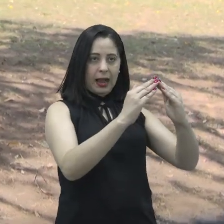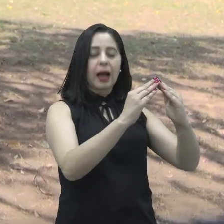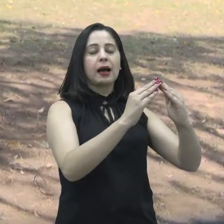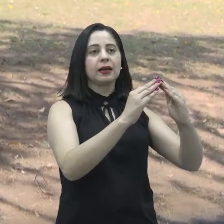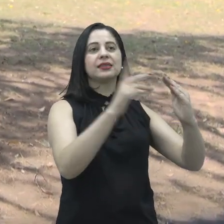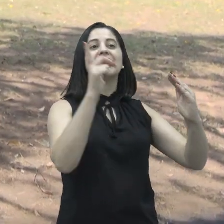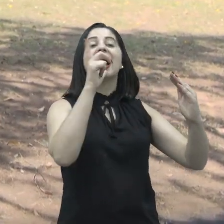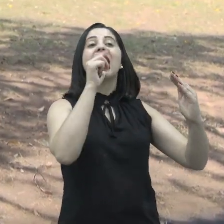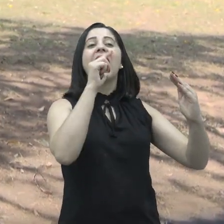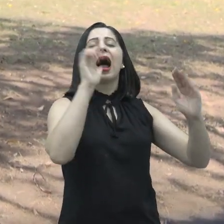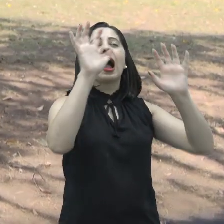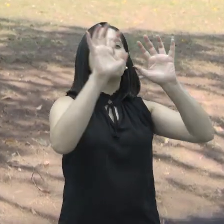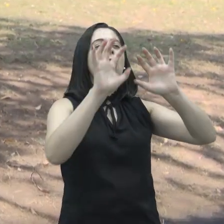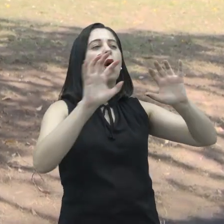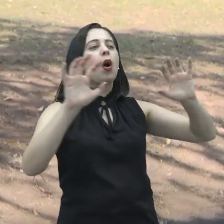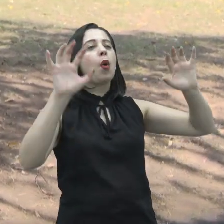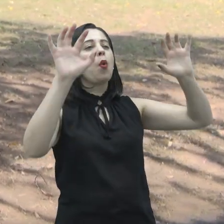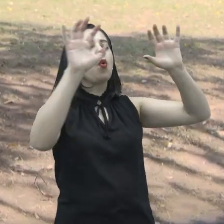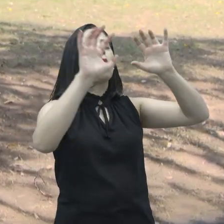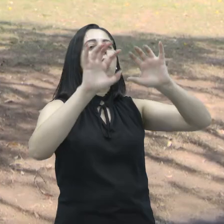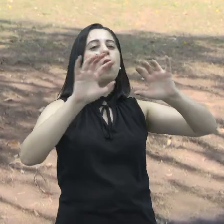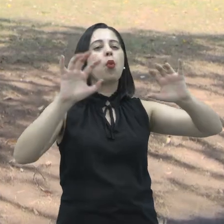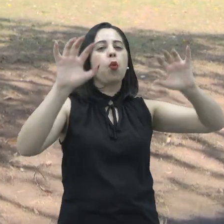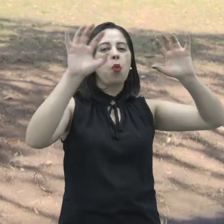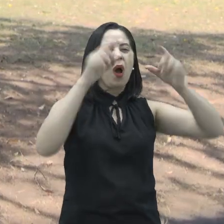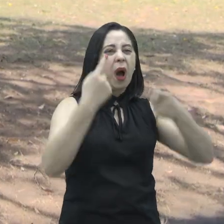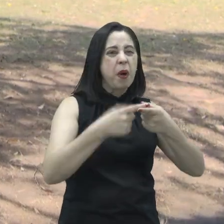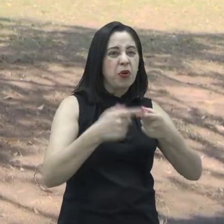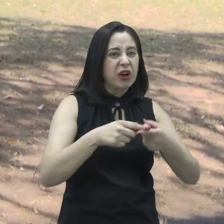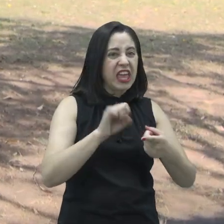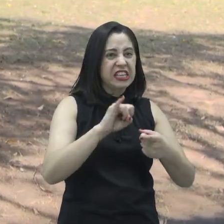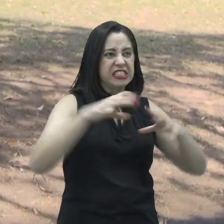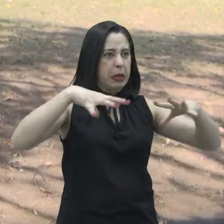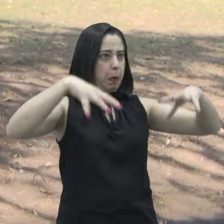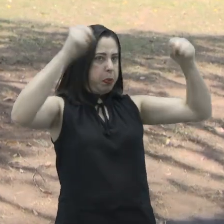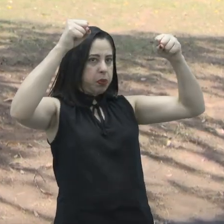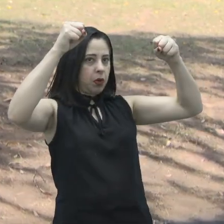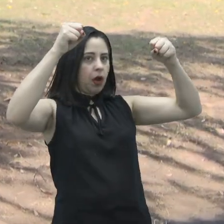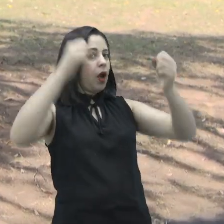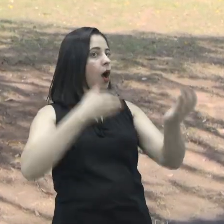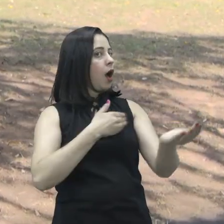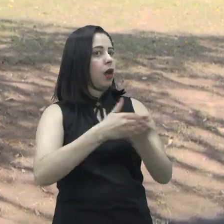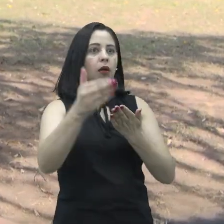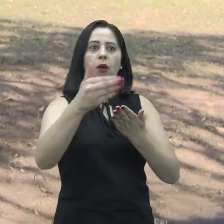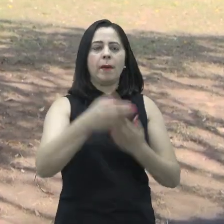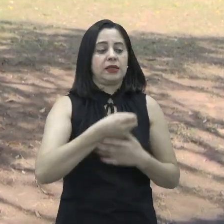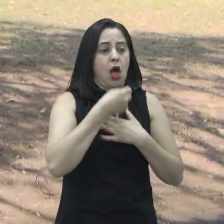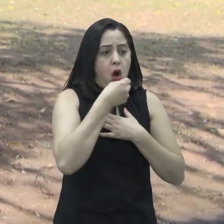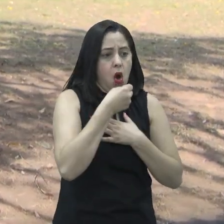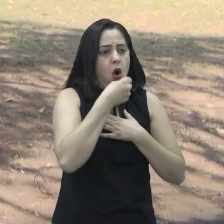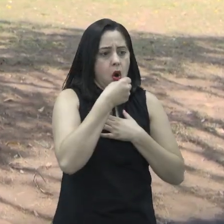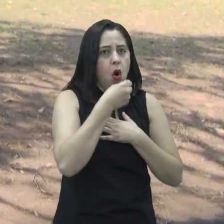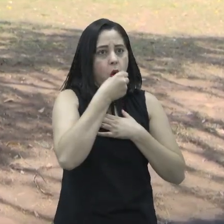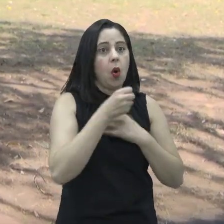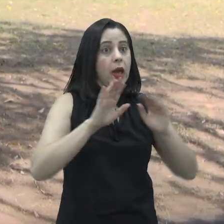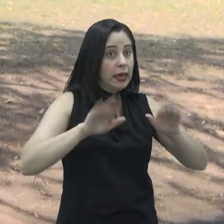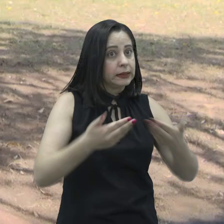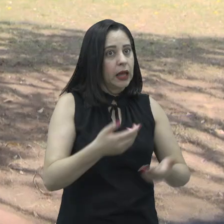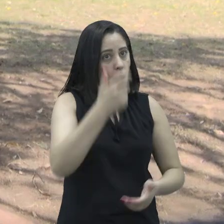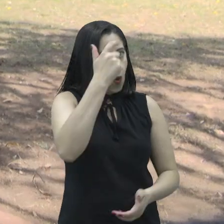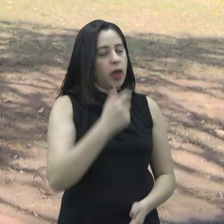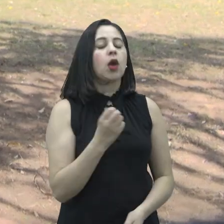assim, na questão para ajudar no ar, né, porque quanto mais seco ele fica, aí é quando vem as crises, né, então eu procuro fazer uma